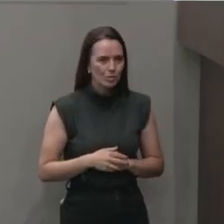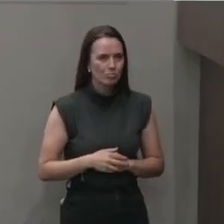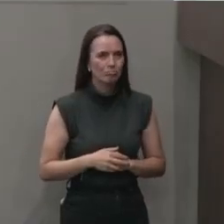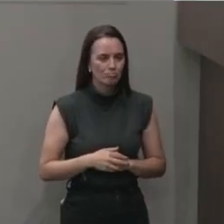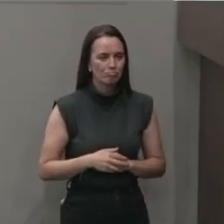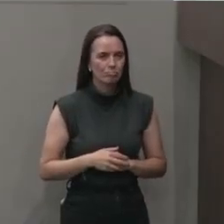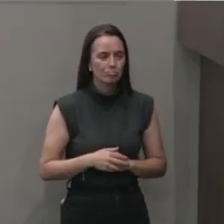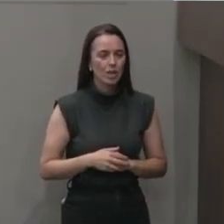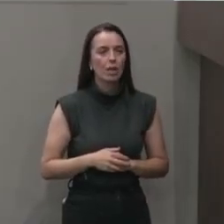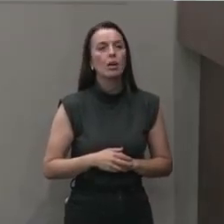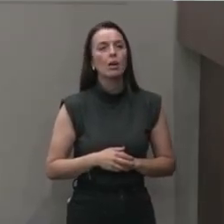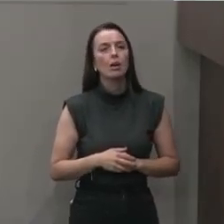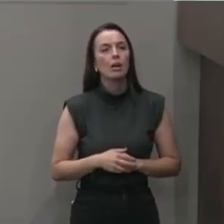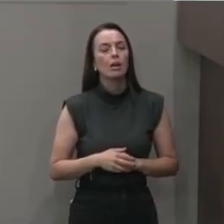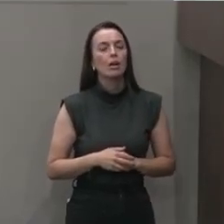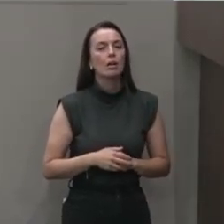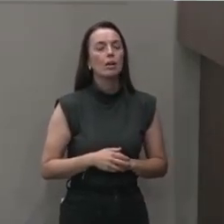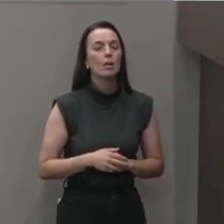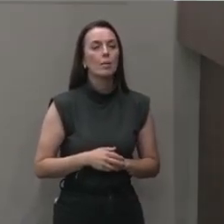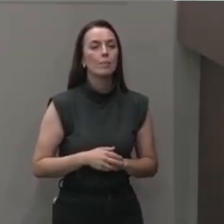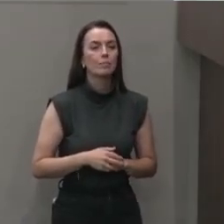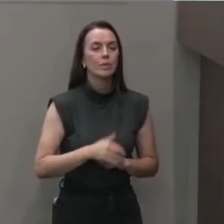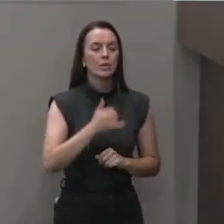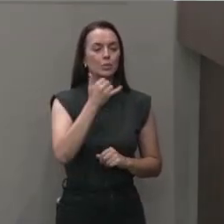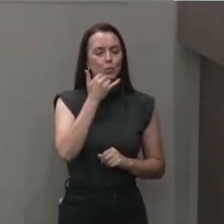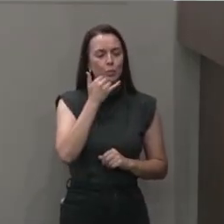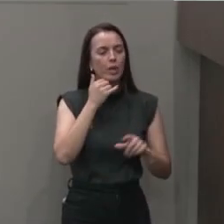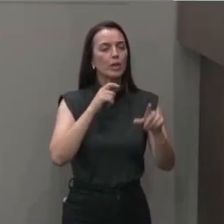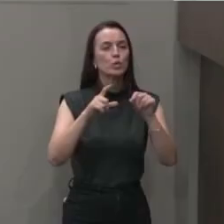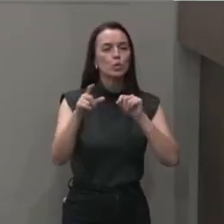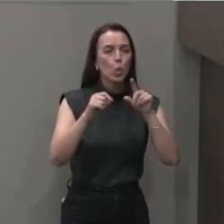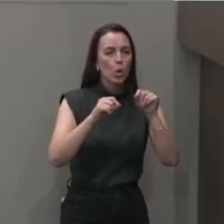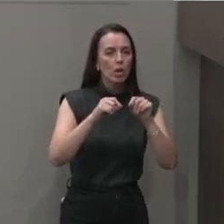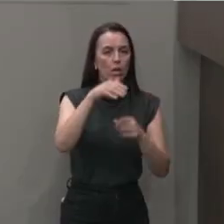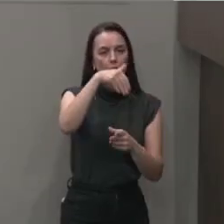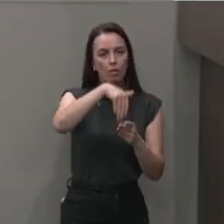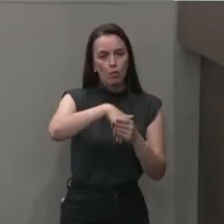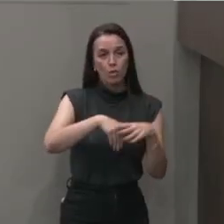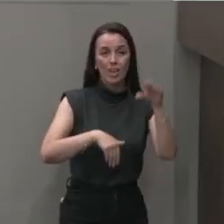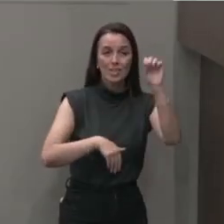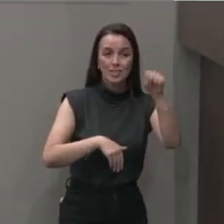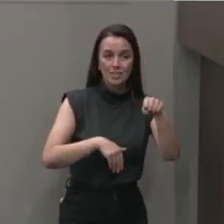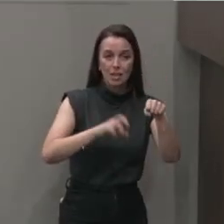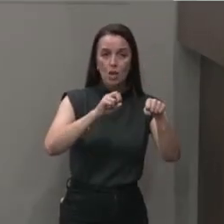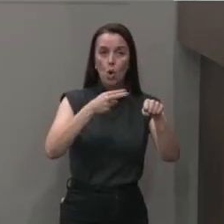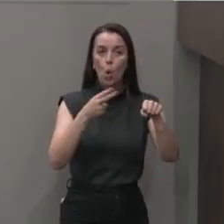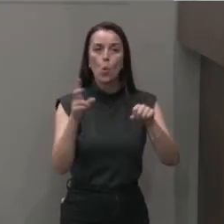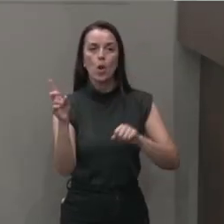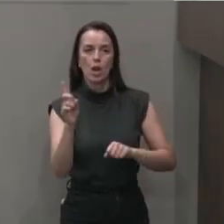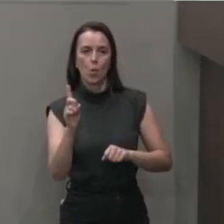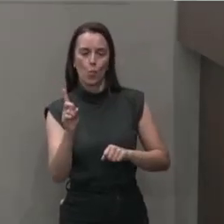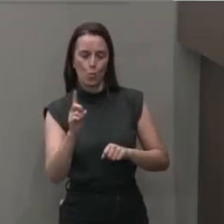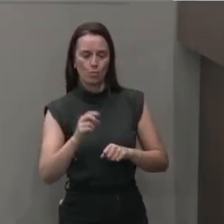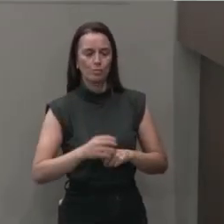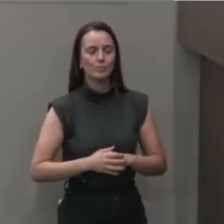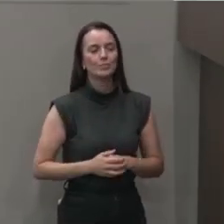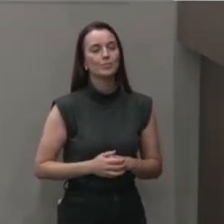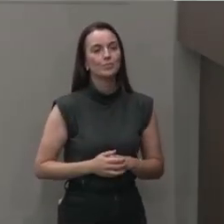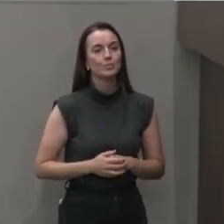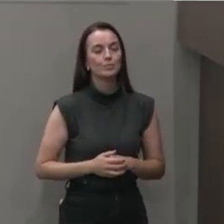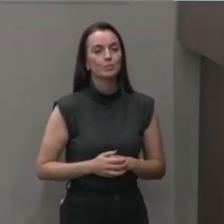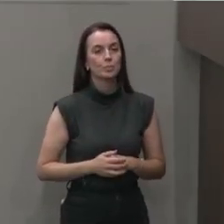para projetos como esse aqui no nosso município. E esse fala de 2 pontos muito sensíveis: